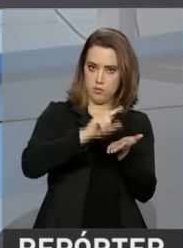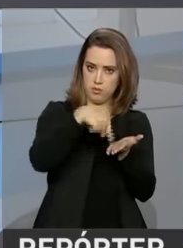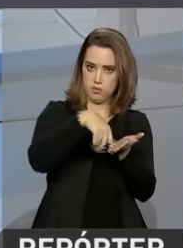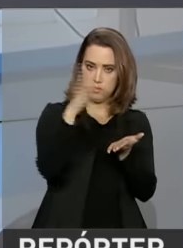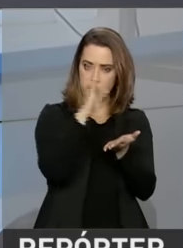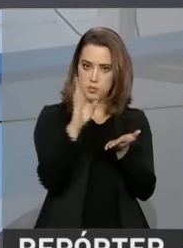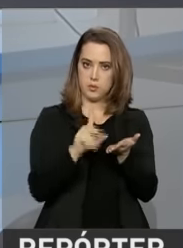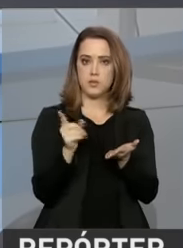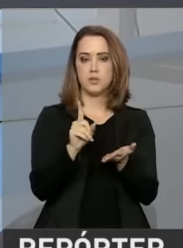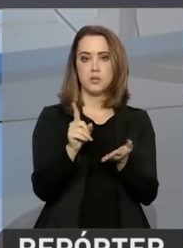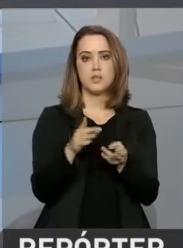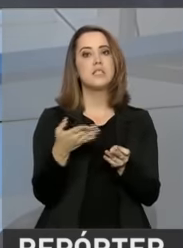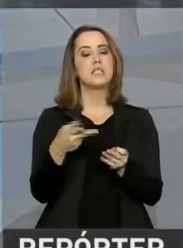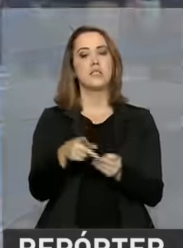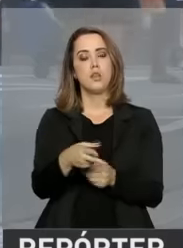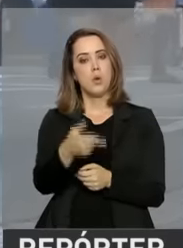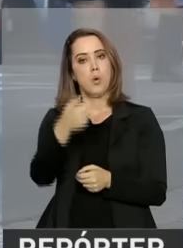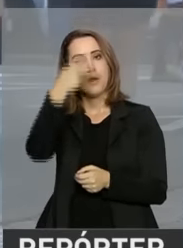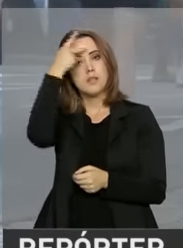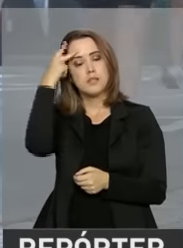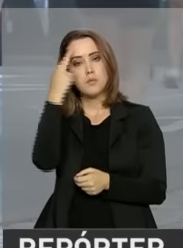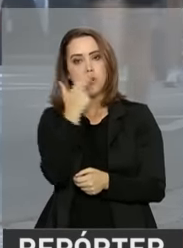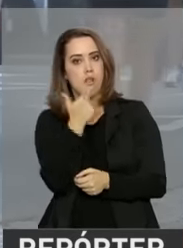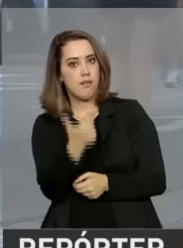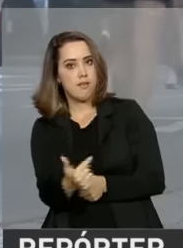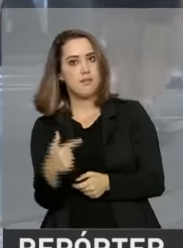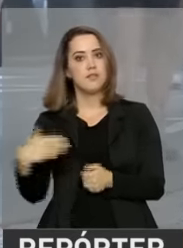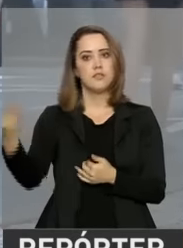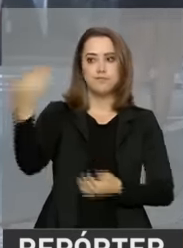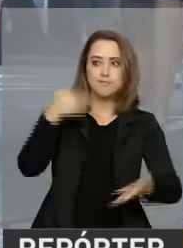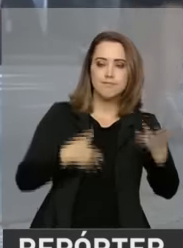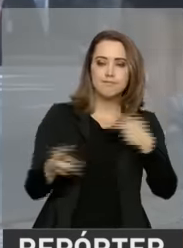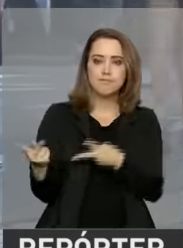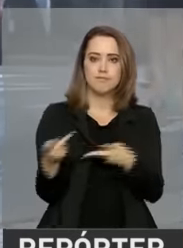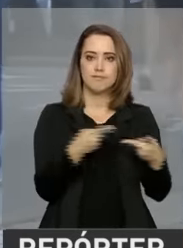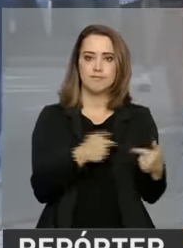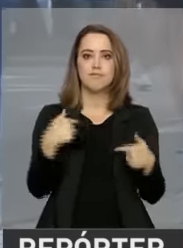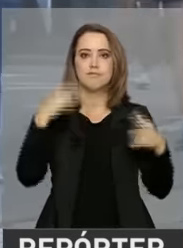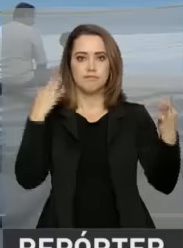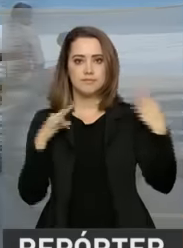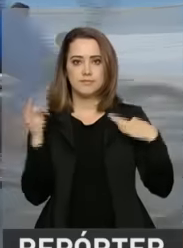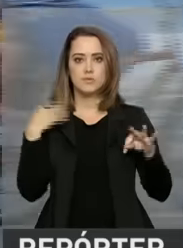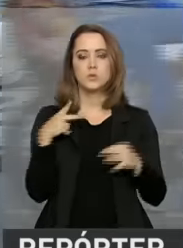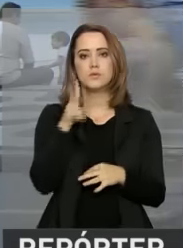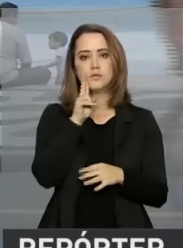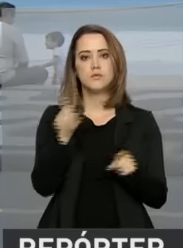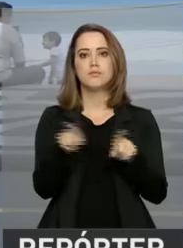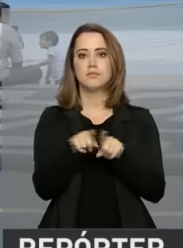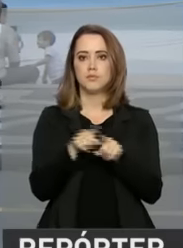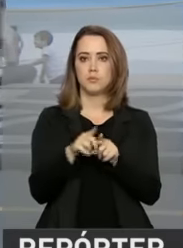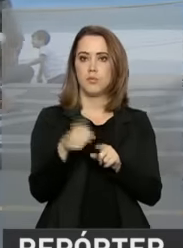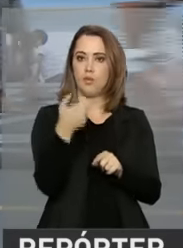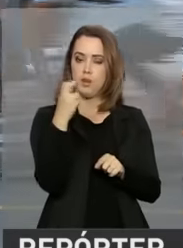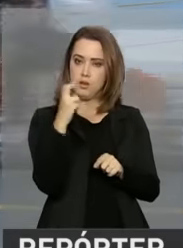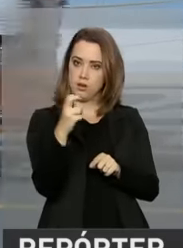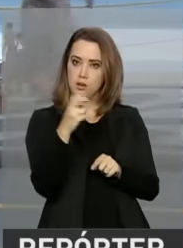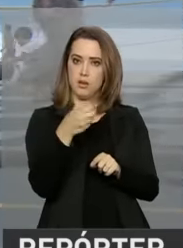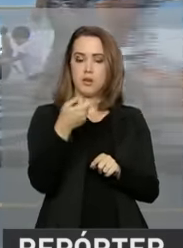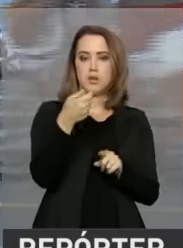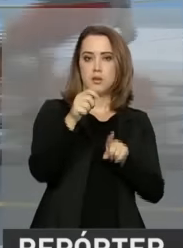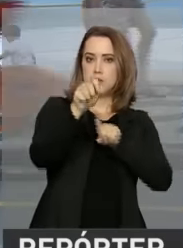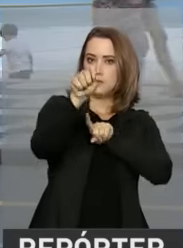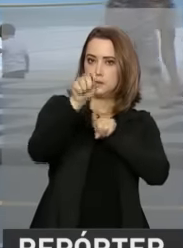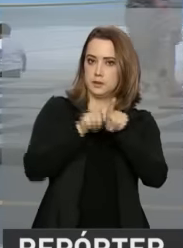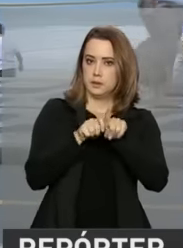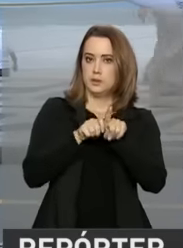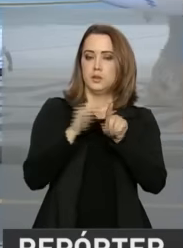Brasil os turistas estrangeiros também estão gastando mais por aqui é o quinto mês seguido de alta no setor se comparado com